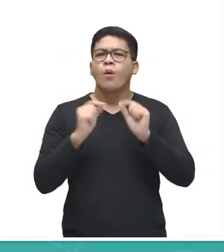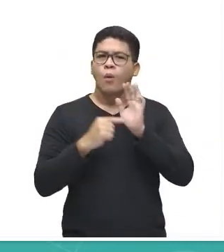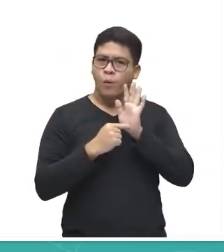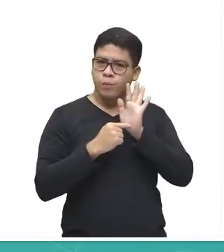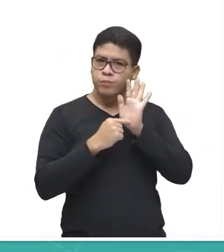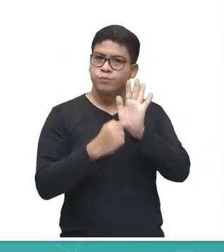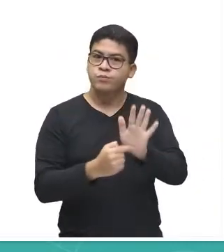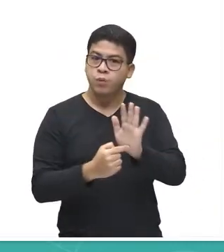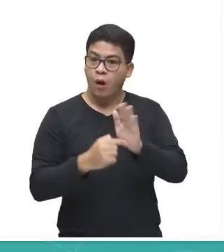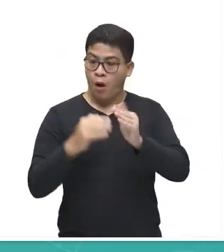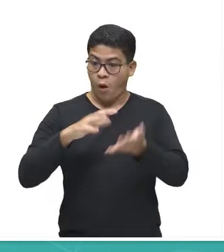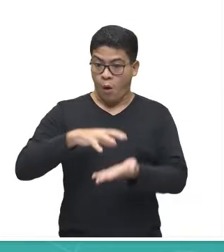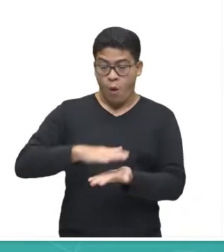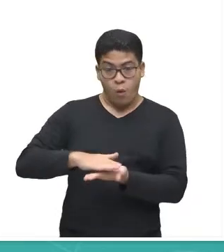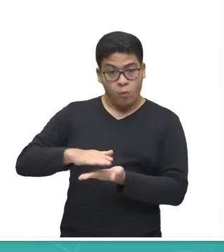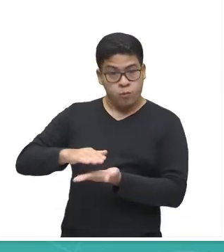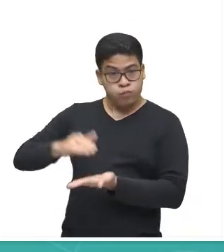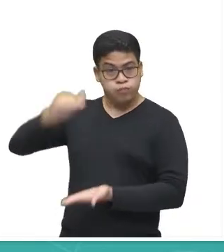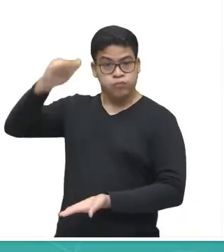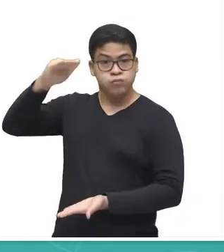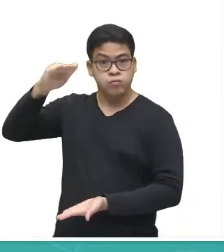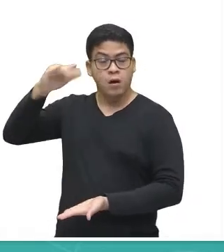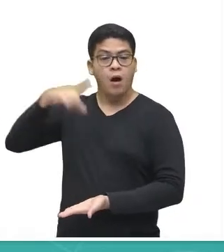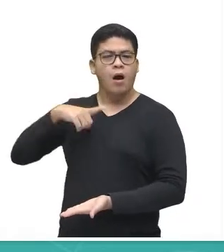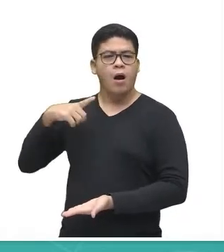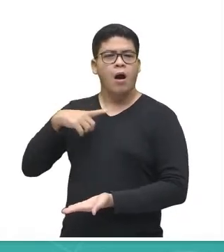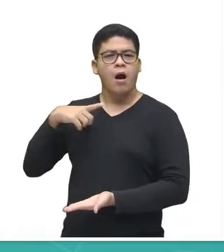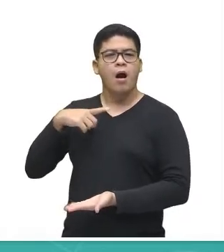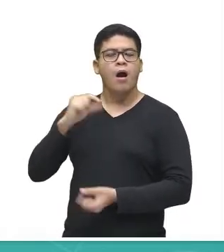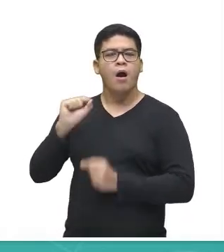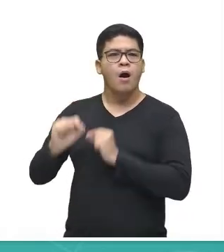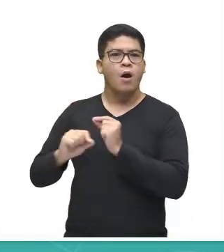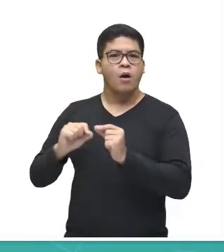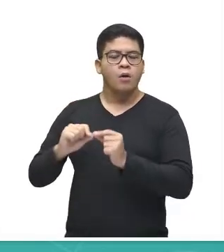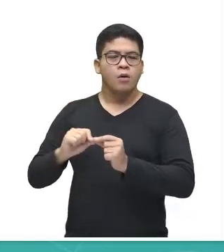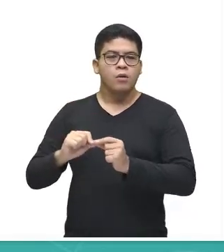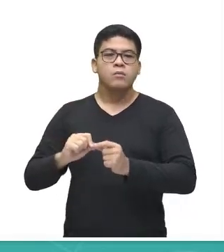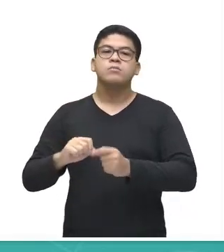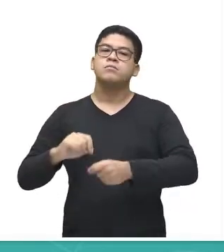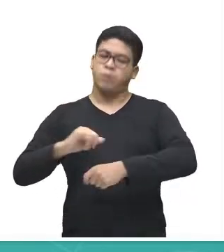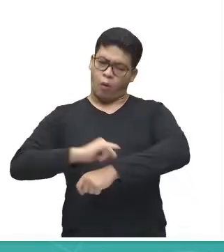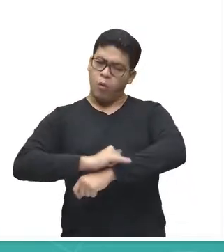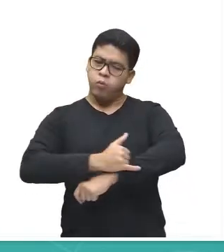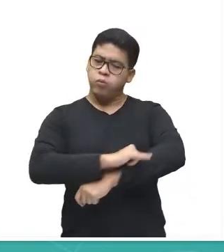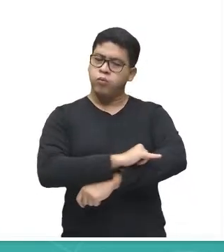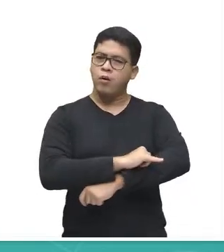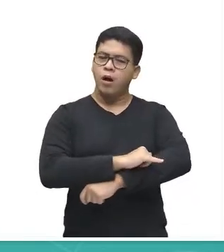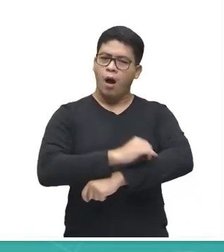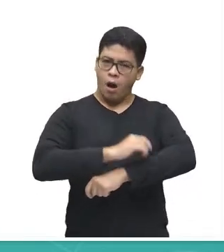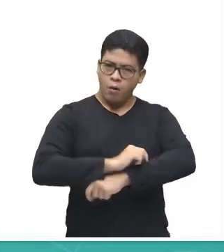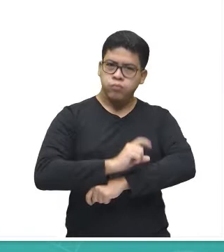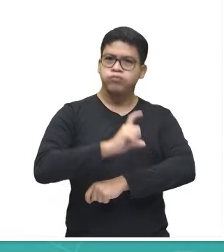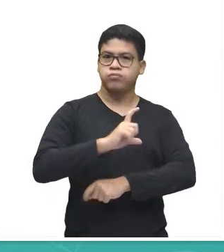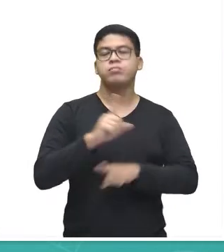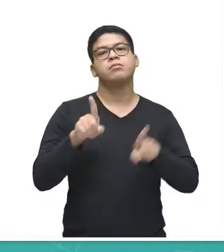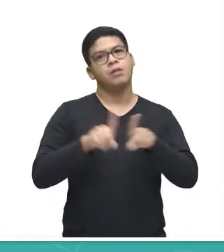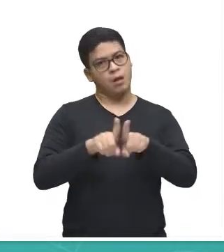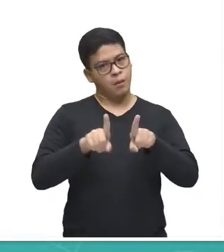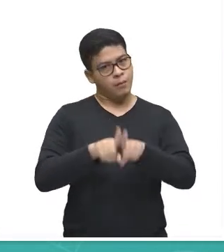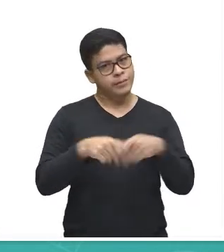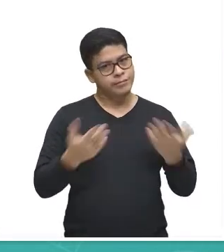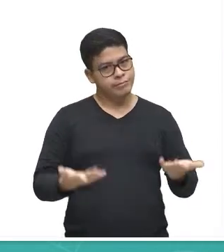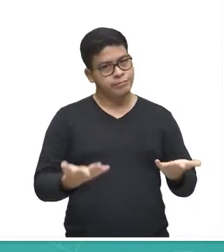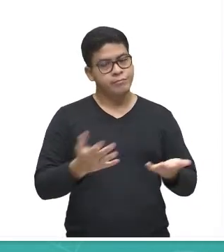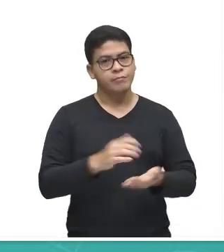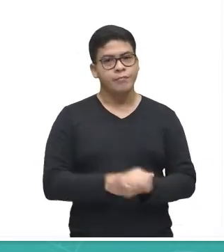o crescimento em altura e o aumento do peso. Então, o crescimento, ele